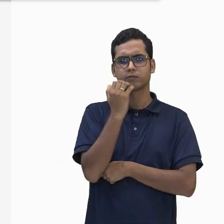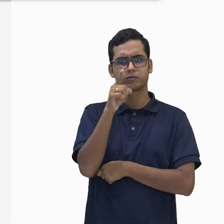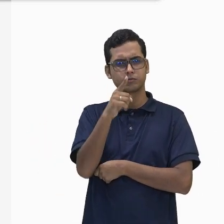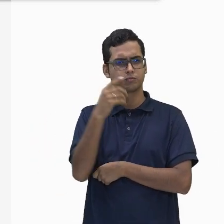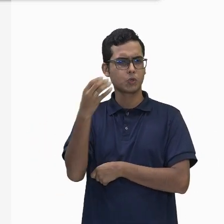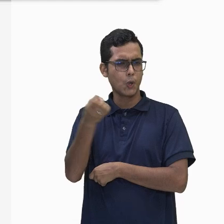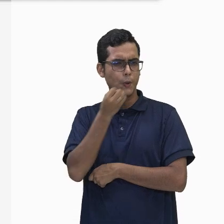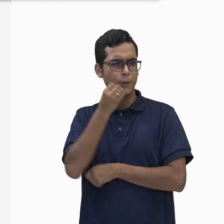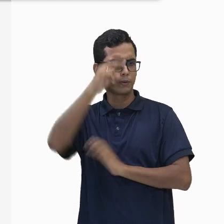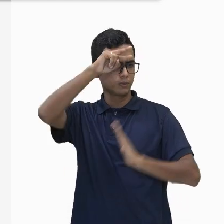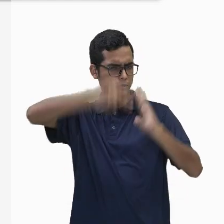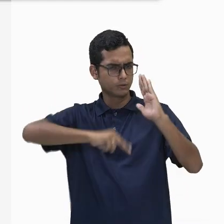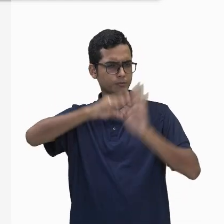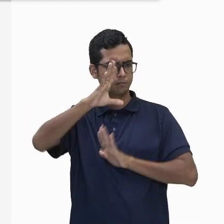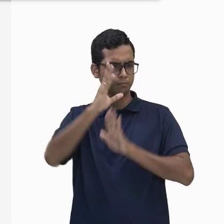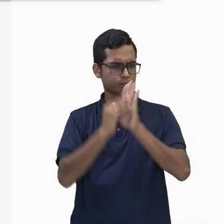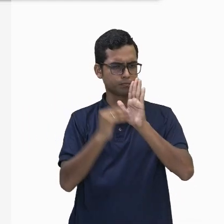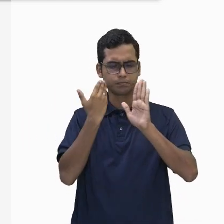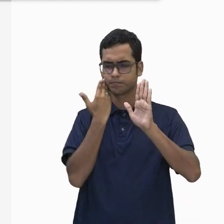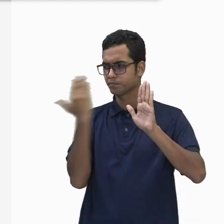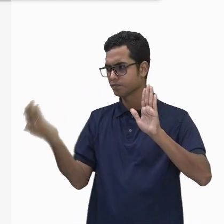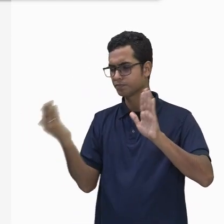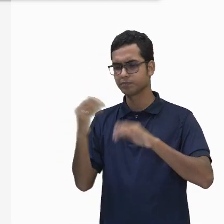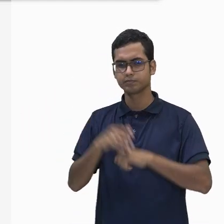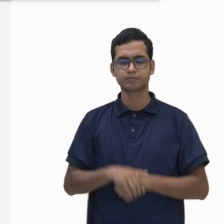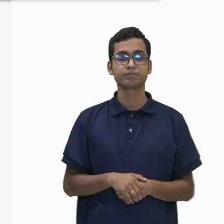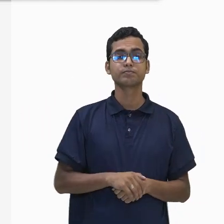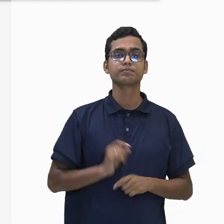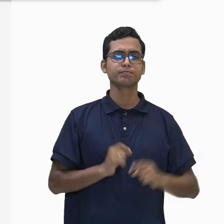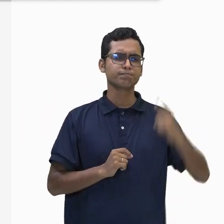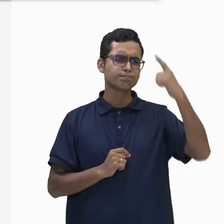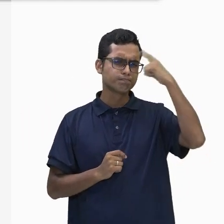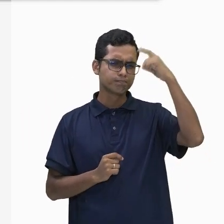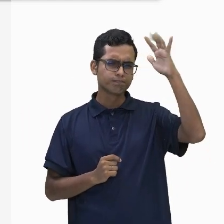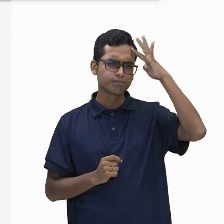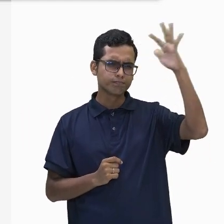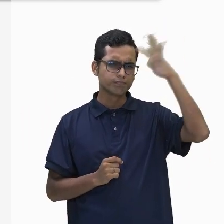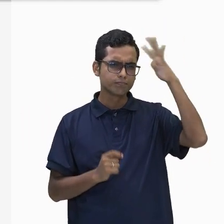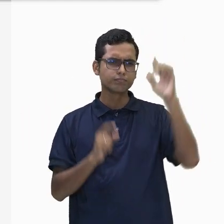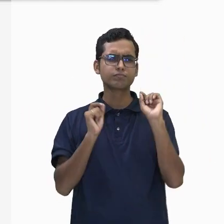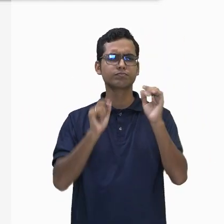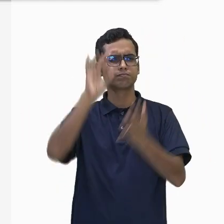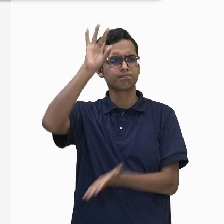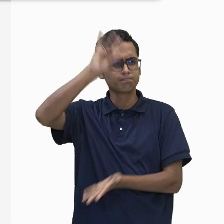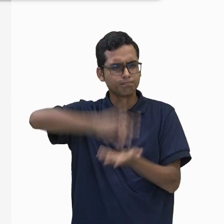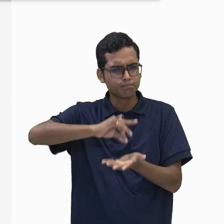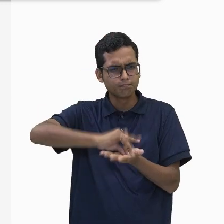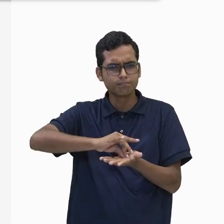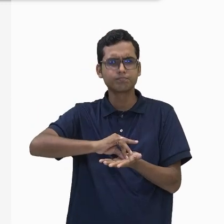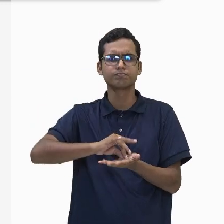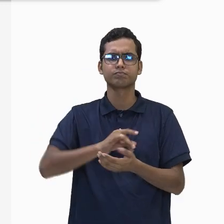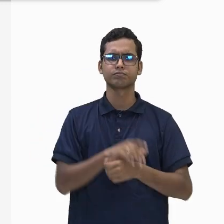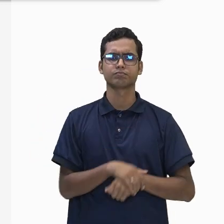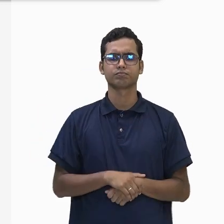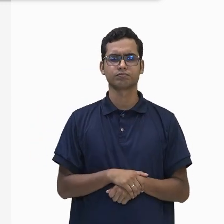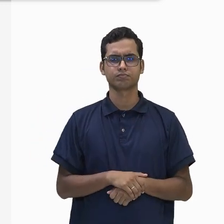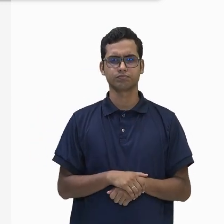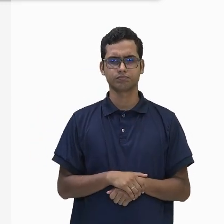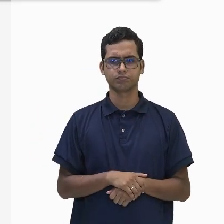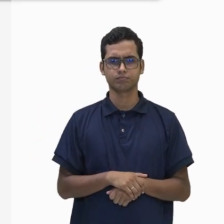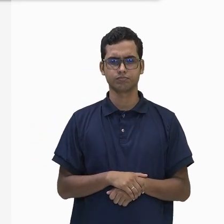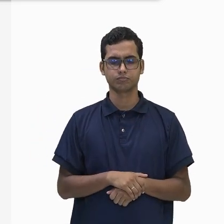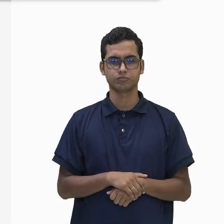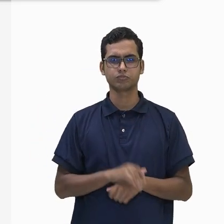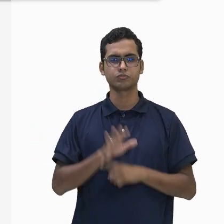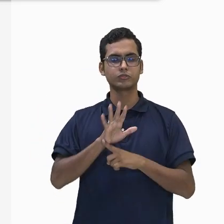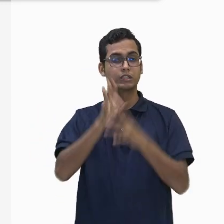leiam isso daí. Tá? Ou seja, é aquela ideia de afirmar o mais terrível da vida. A vida não é